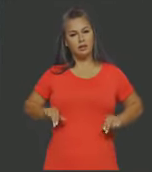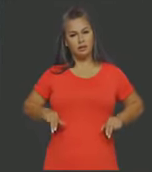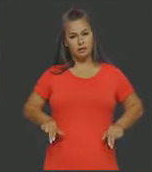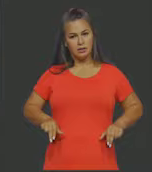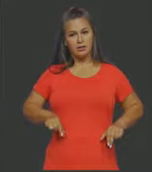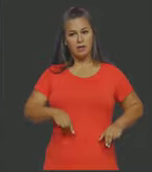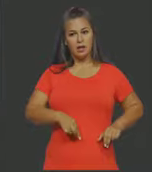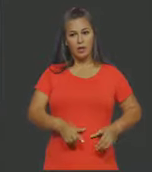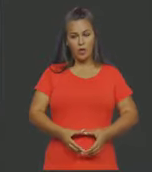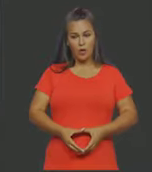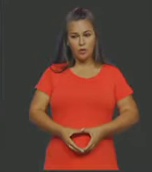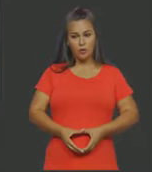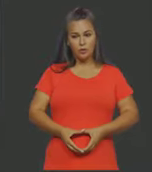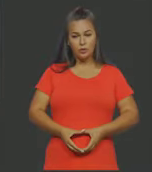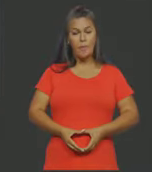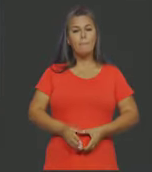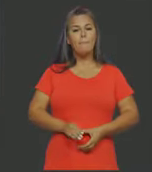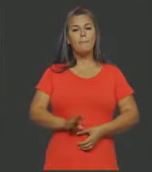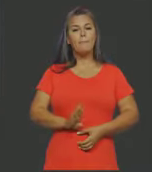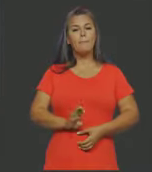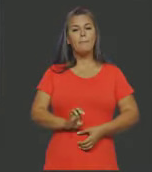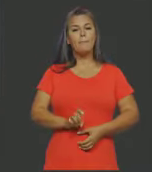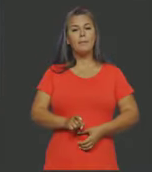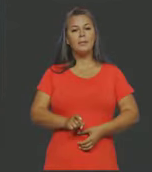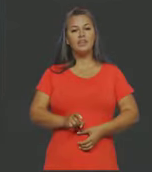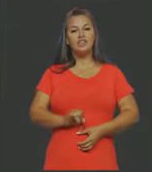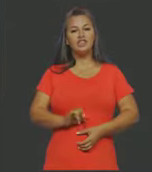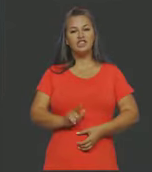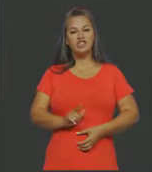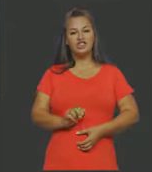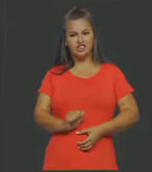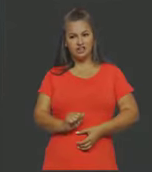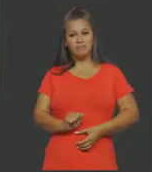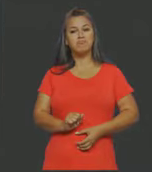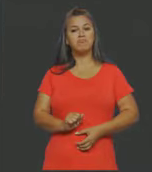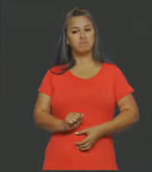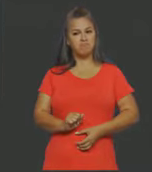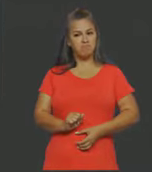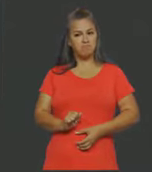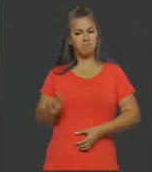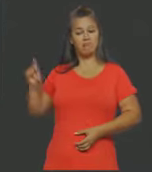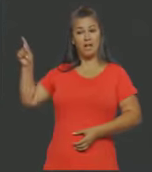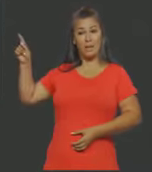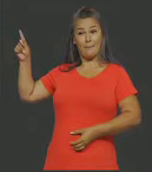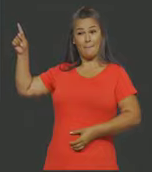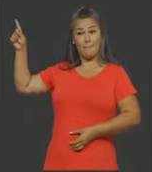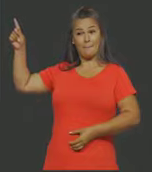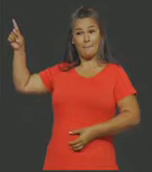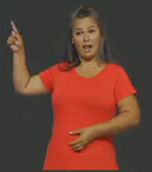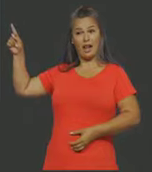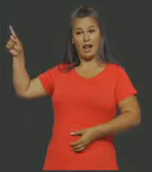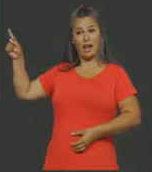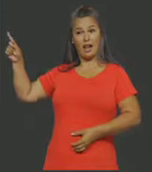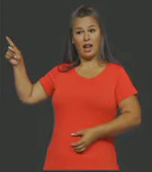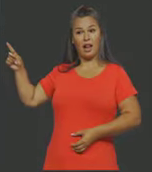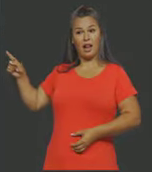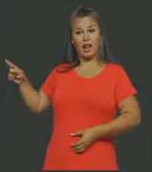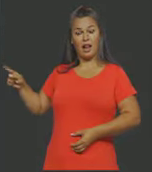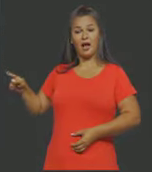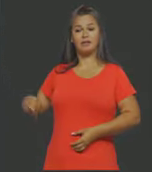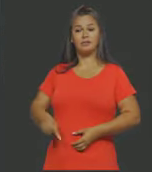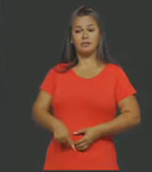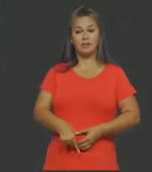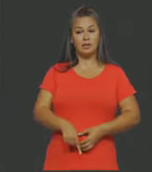caso aqui do útero das meninas, tá? E vai sair aqui na parte, né, na vagina, a